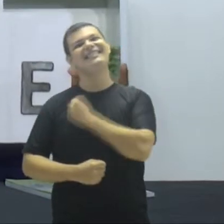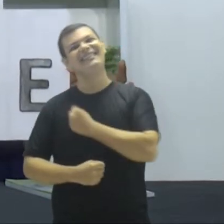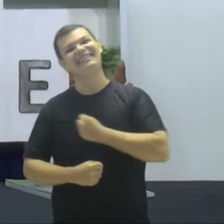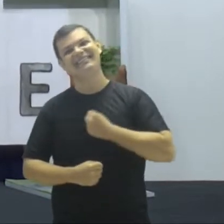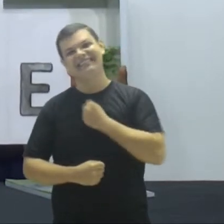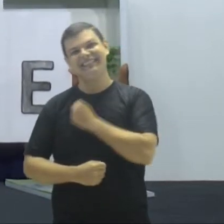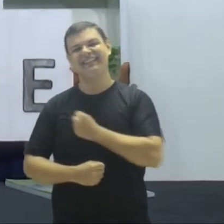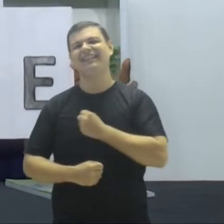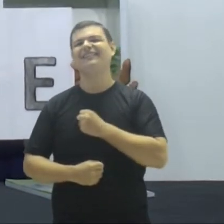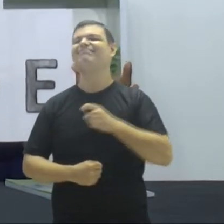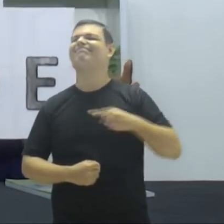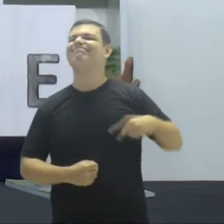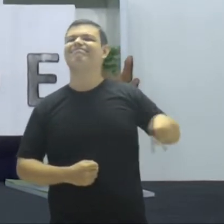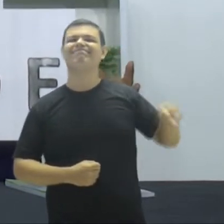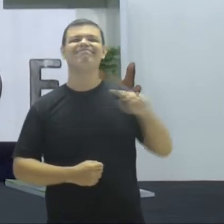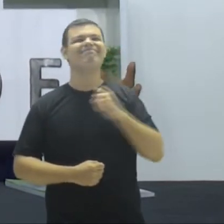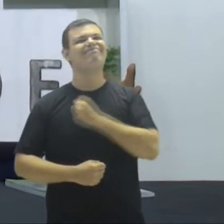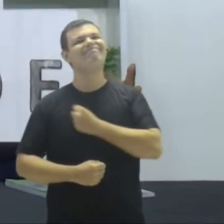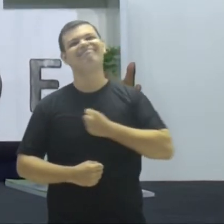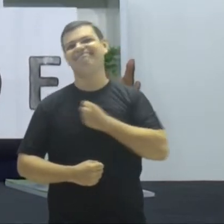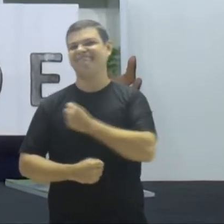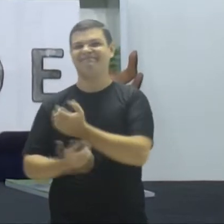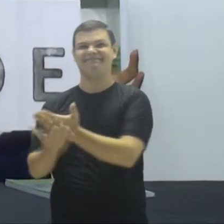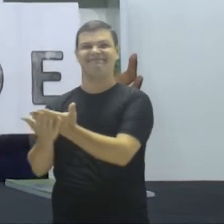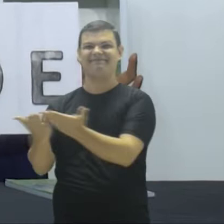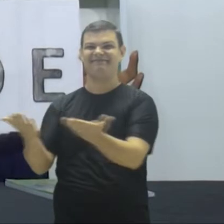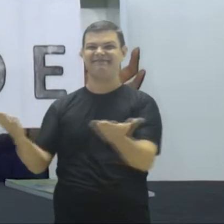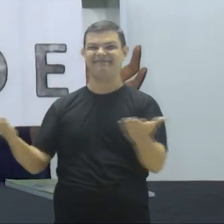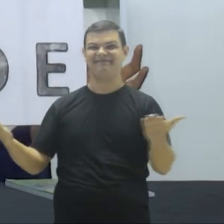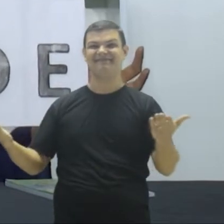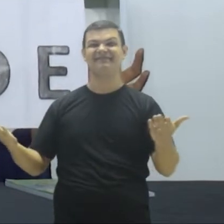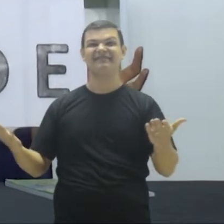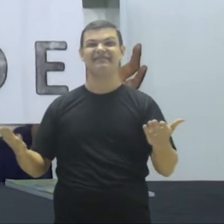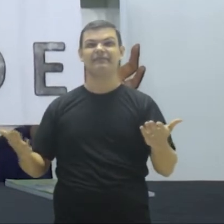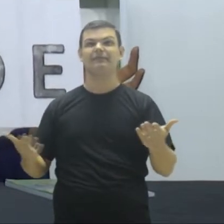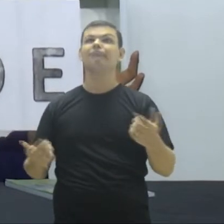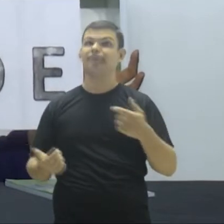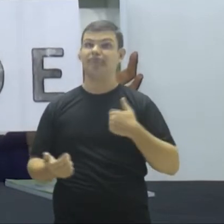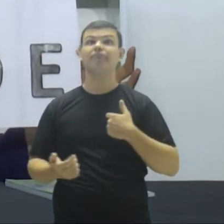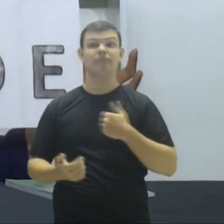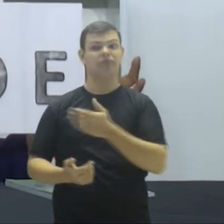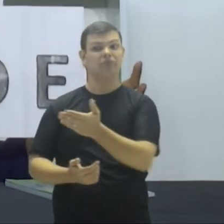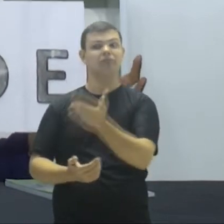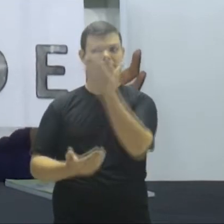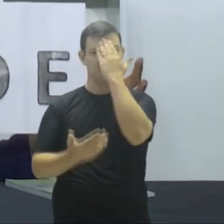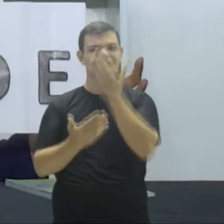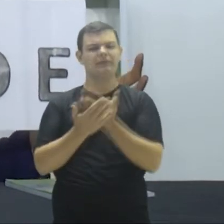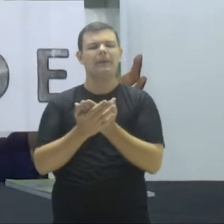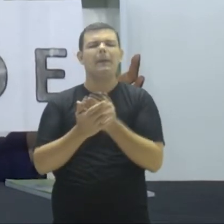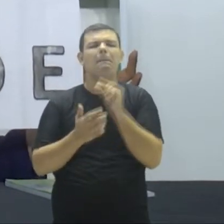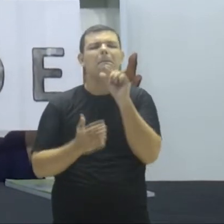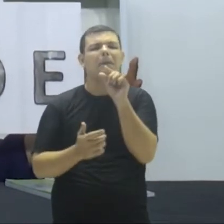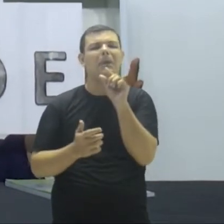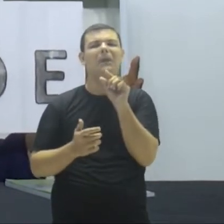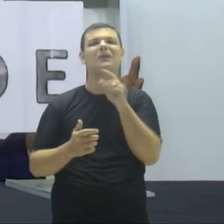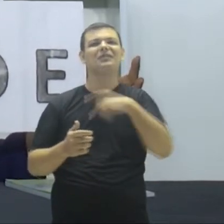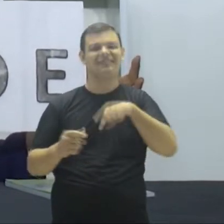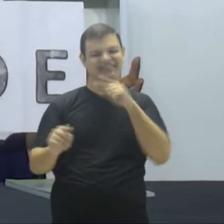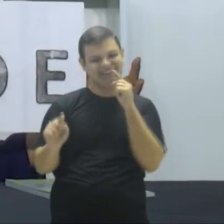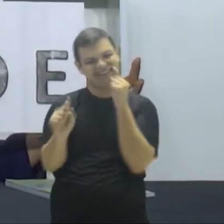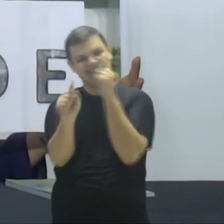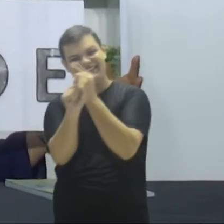Saudade. Nós estamos com saudade de vocês. Mas a gente pode acreditar, vocês podem acreditar, logo, logo nós vamos nos encontrar